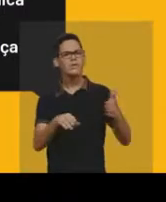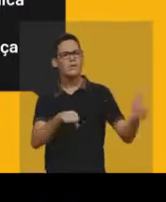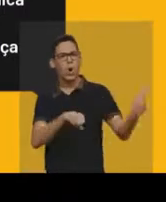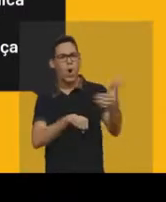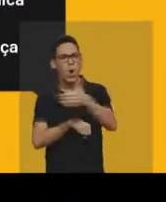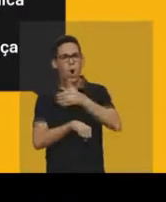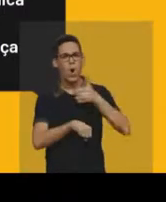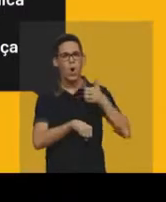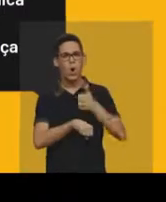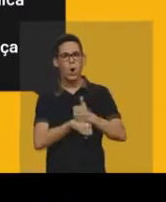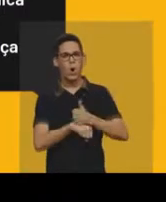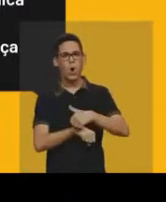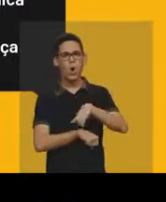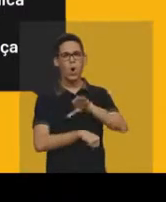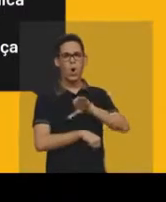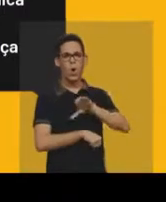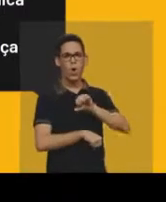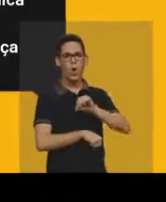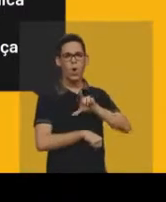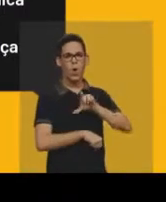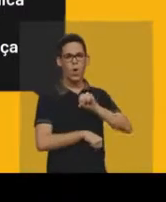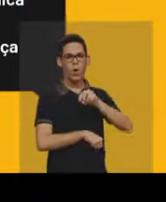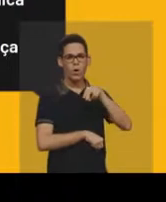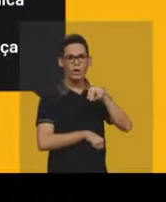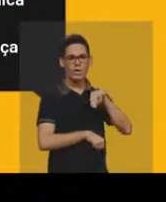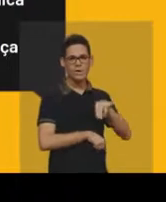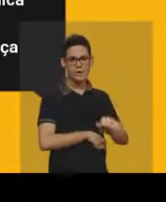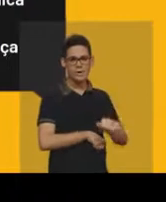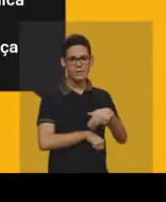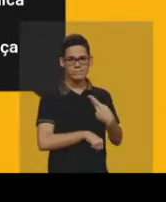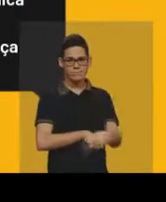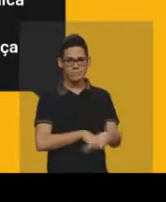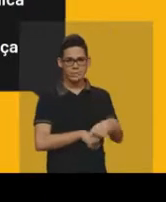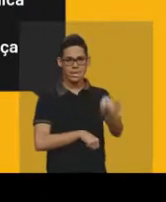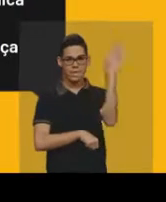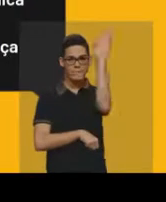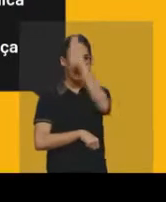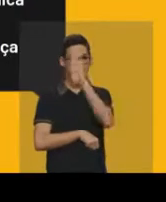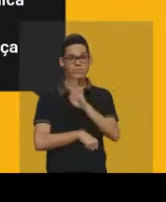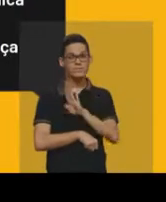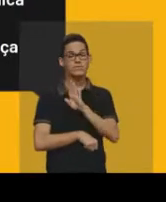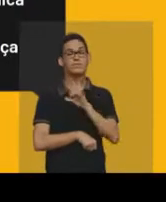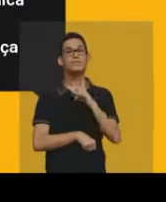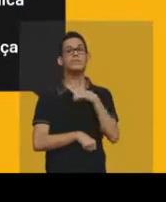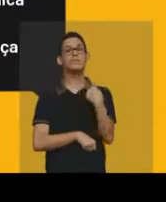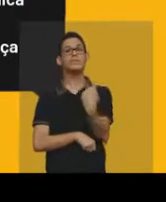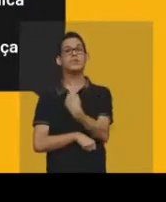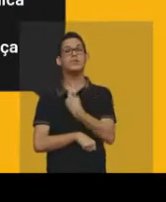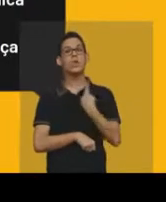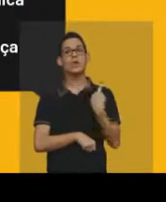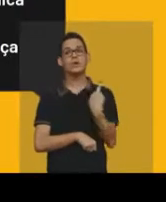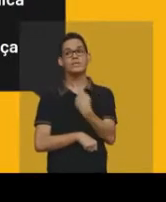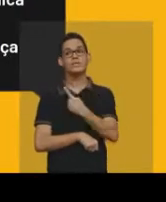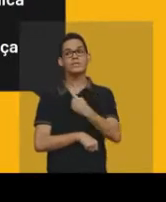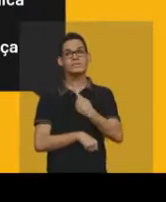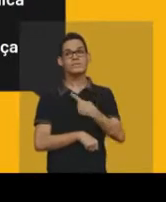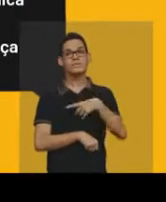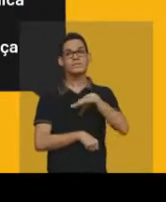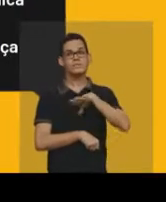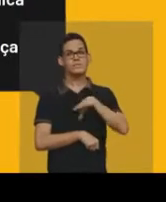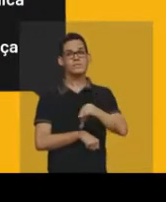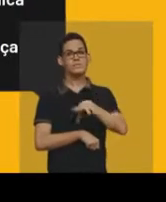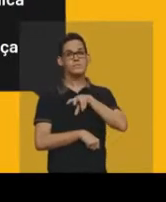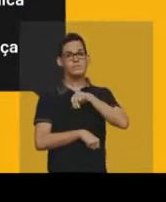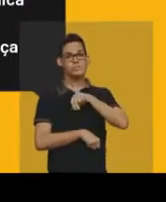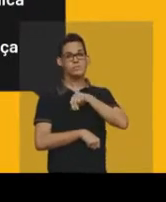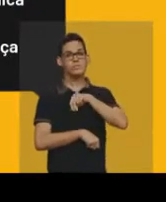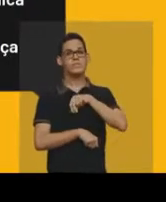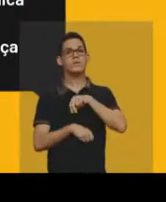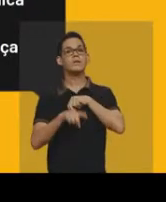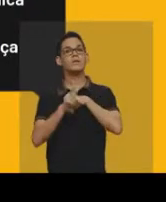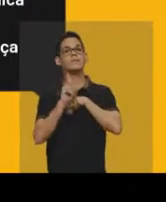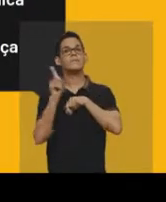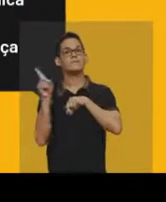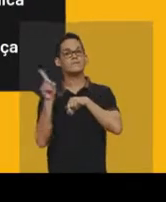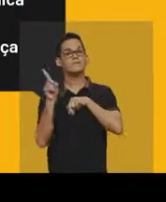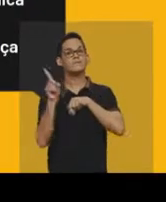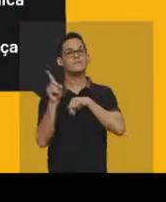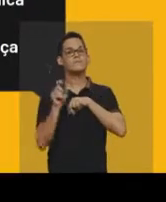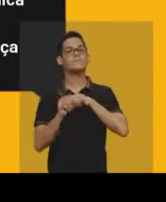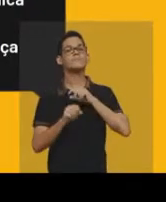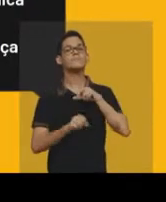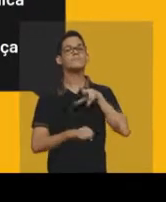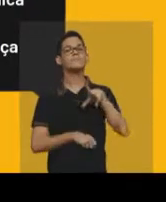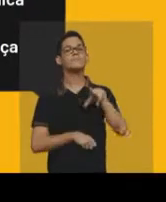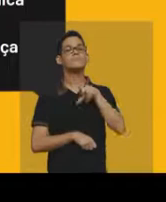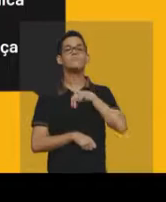colonização, Portugal se dedicou a ocupar, a colonizar a faixa litorânea do